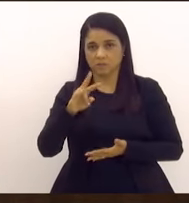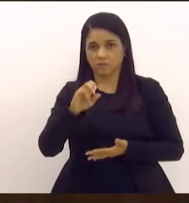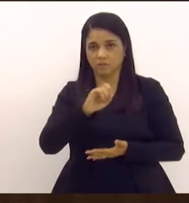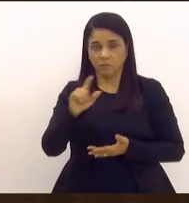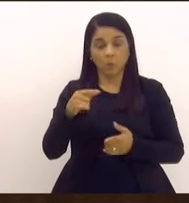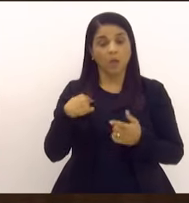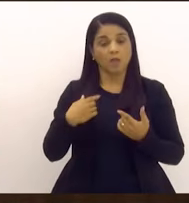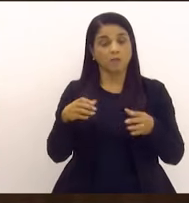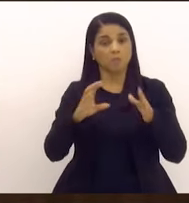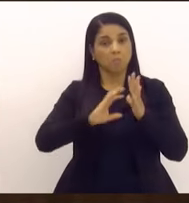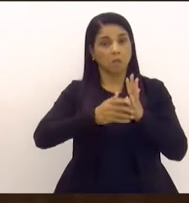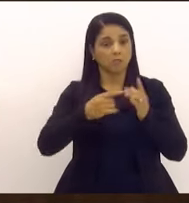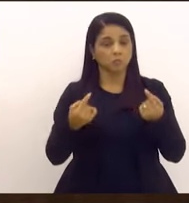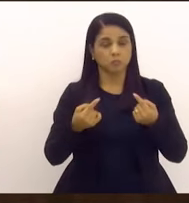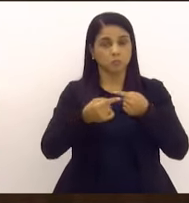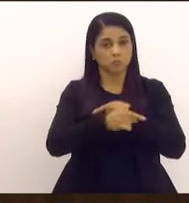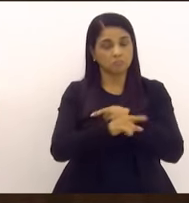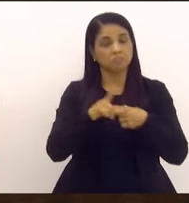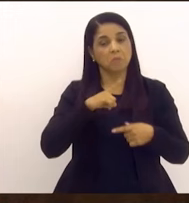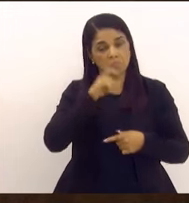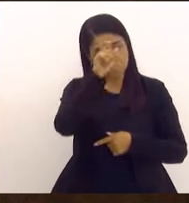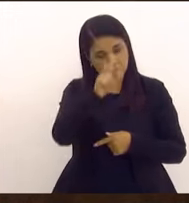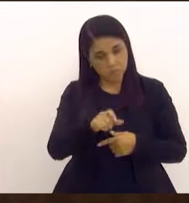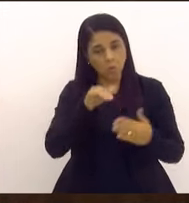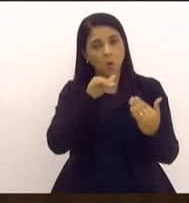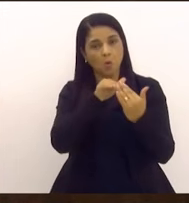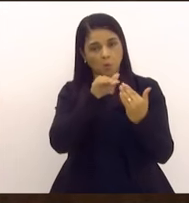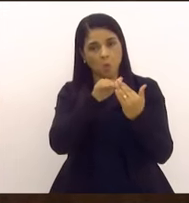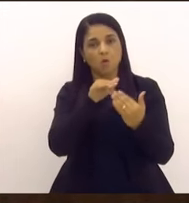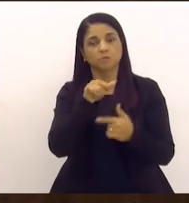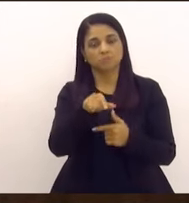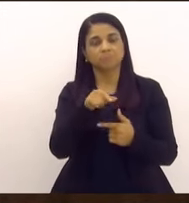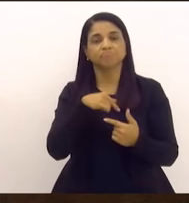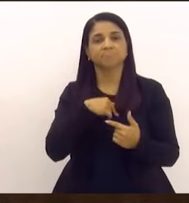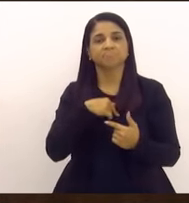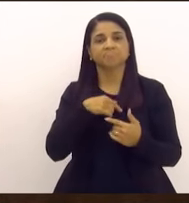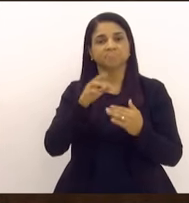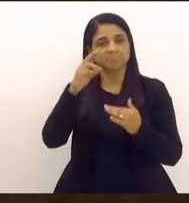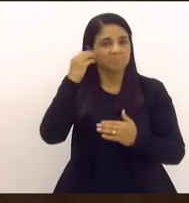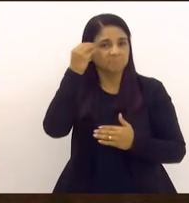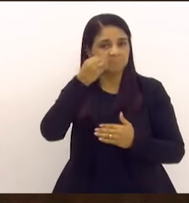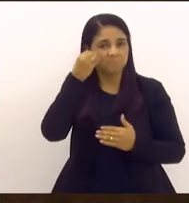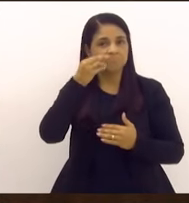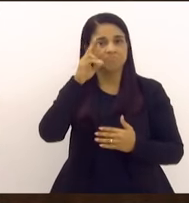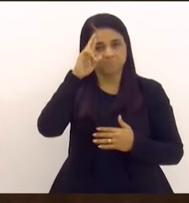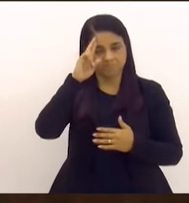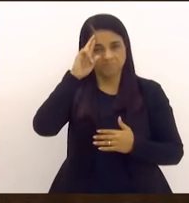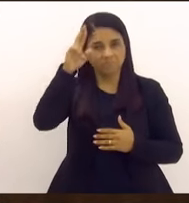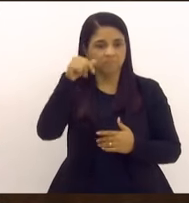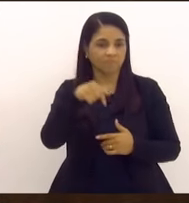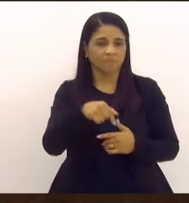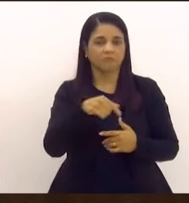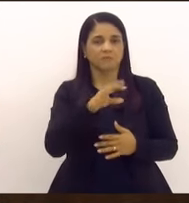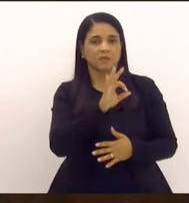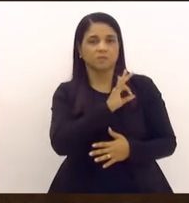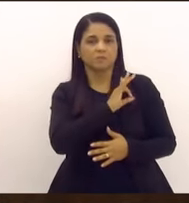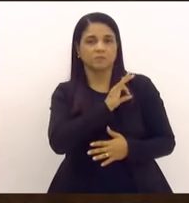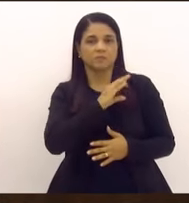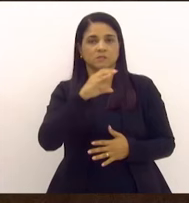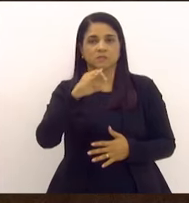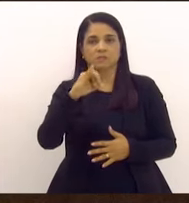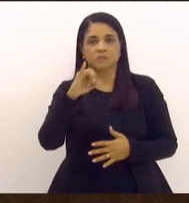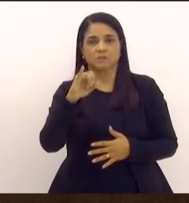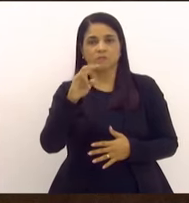que tem todas as qualificações para chefiar a Polícia do Estado do Rio de Janeiro. Então, eu gostaria aqui